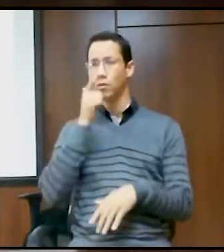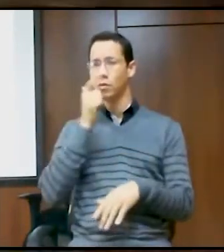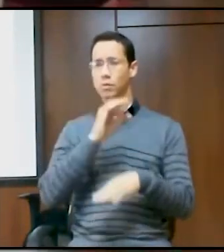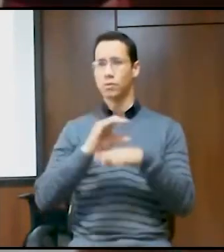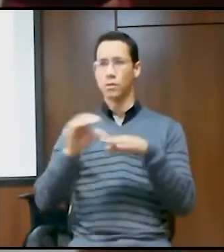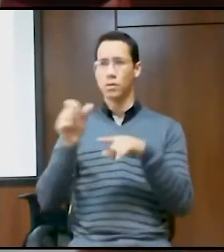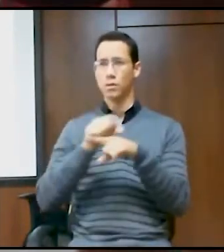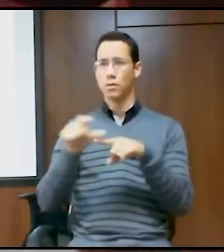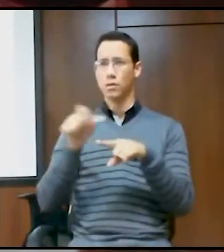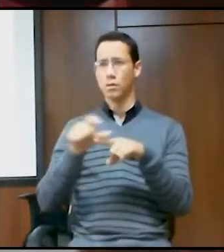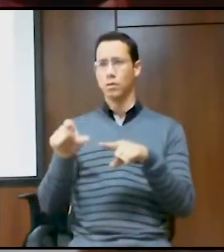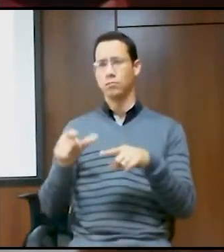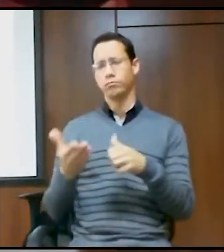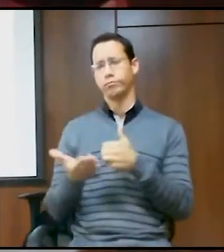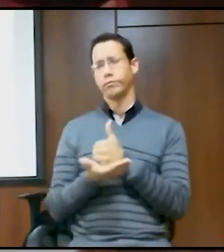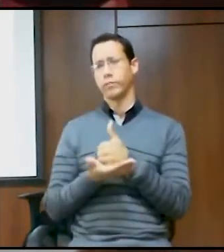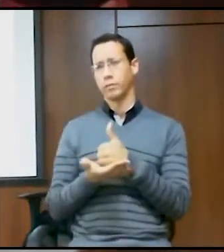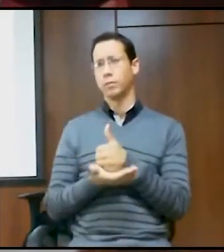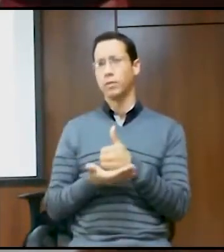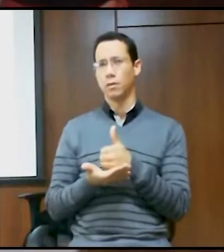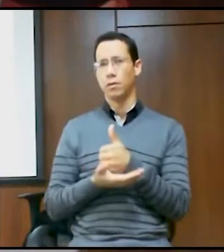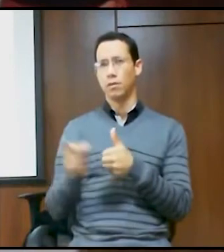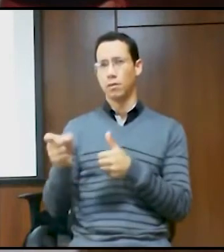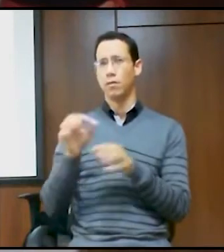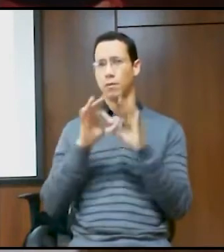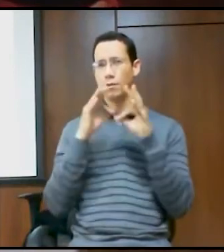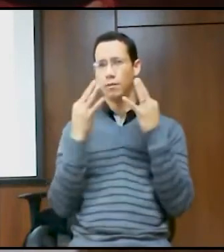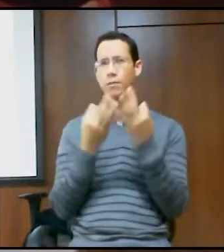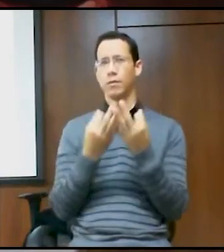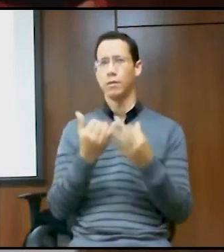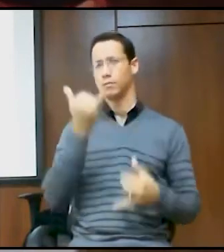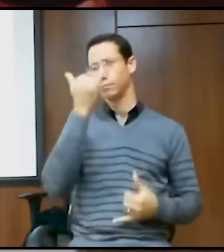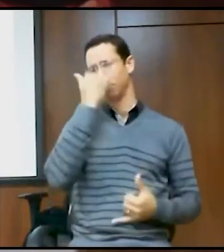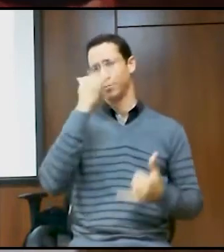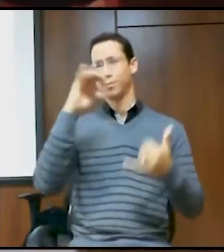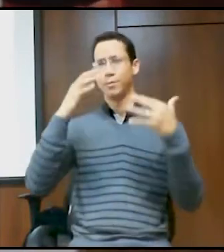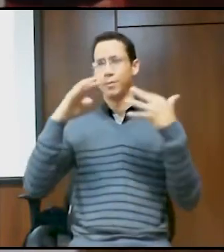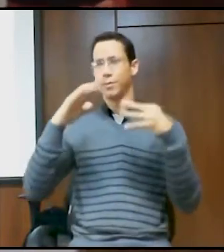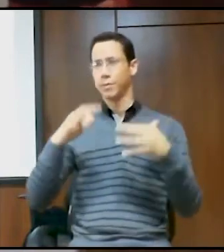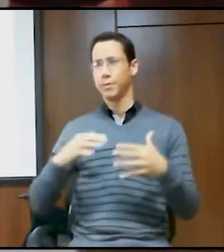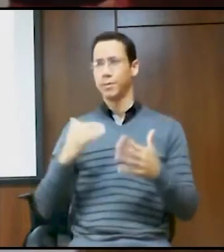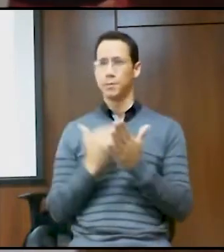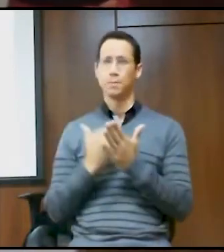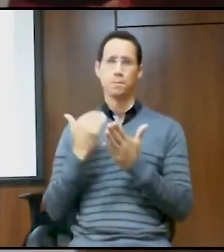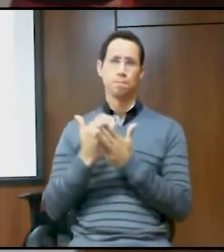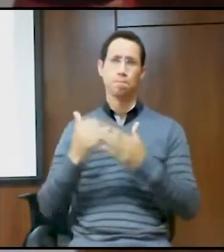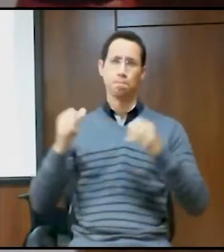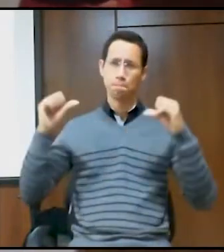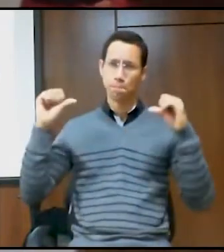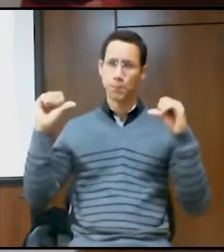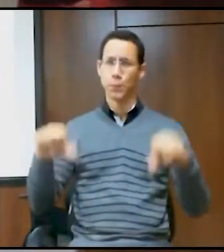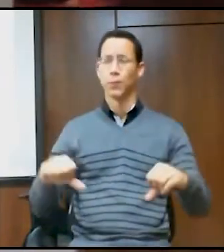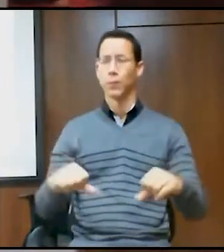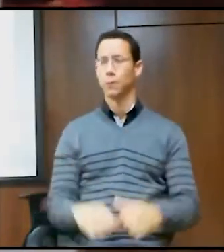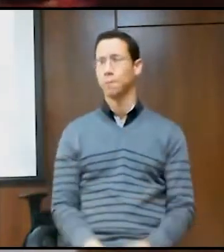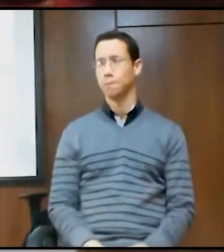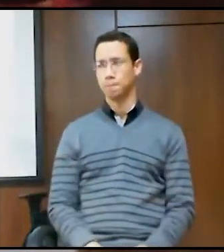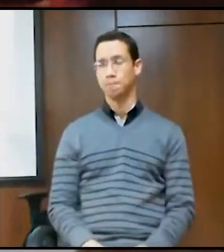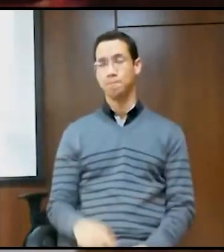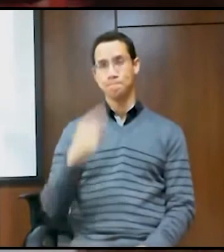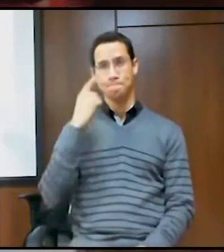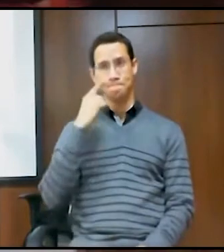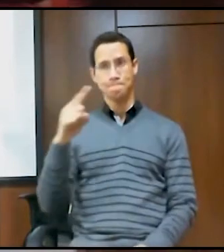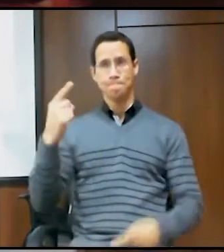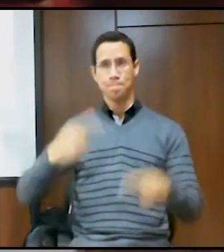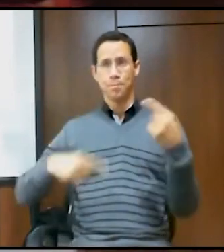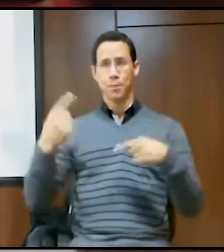você fala assim, não, isso daqui é fundamental para aquela família não cair em níveis de vulnerabilidade maiores ainda. Só que quando você olha a política